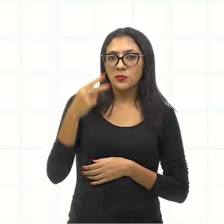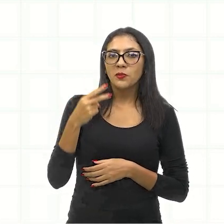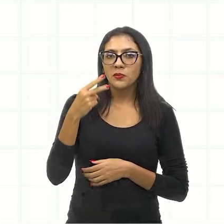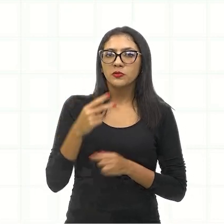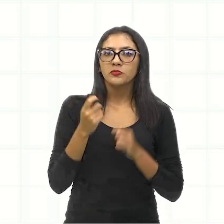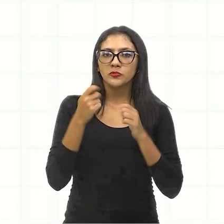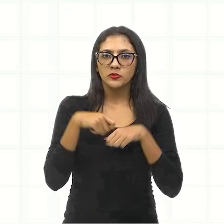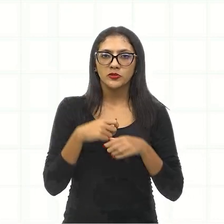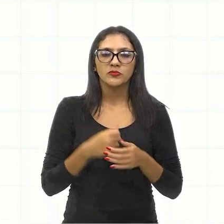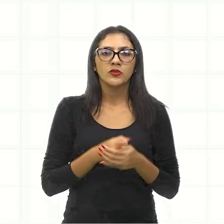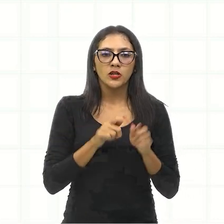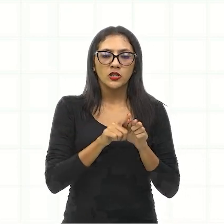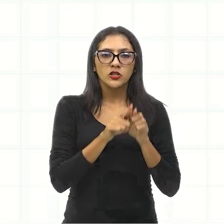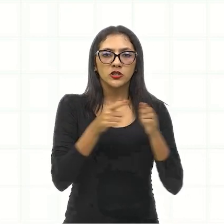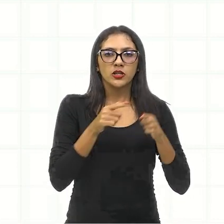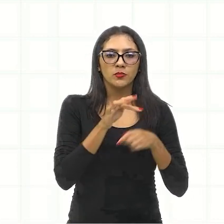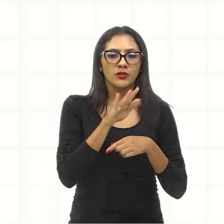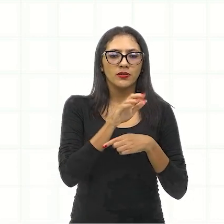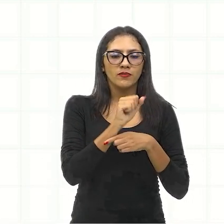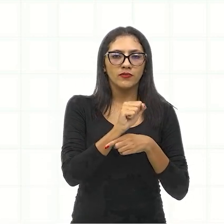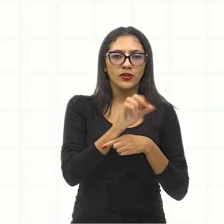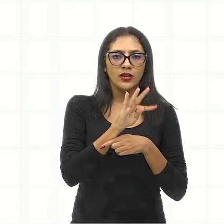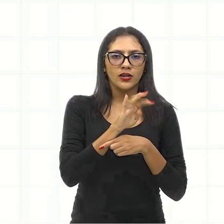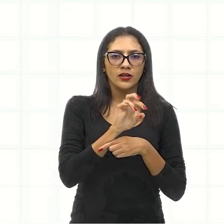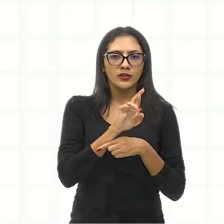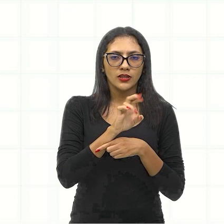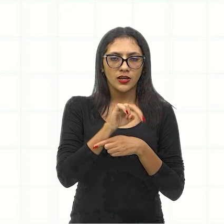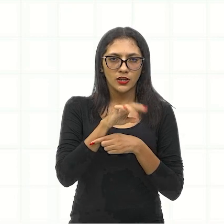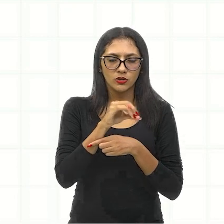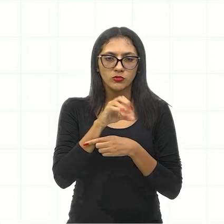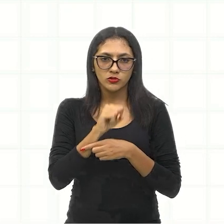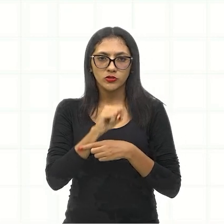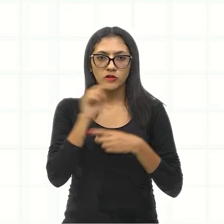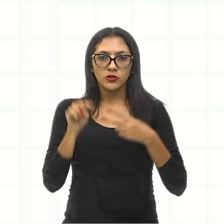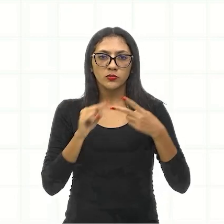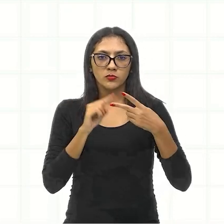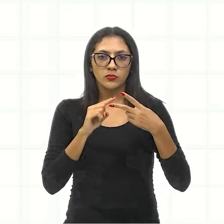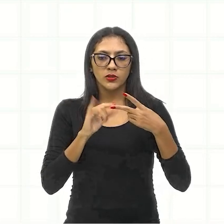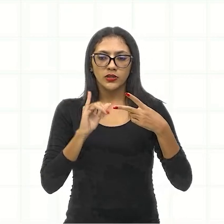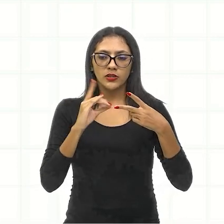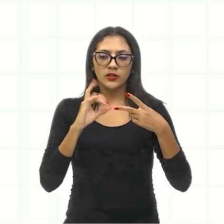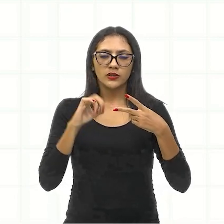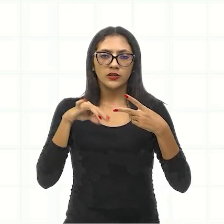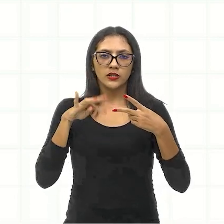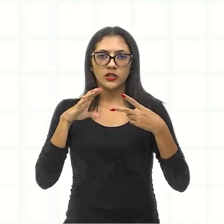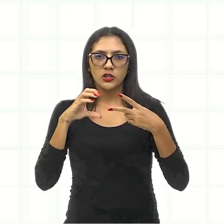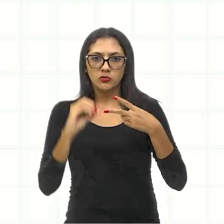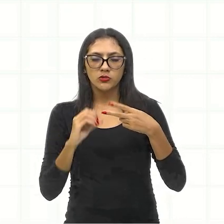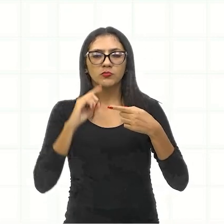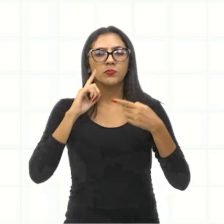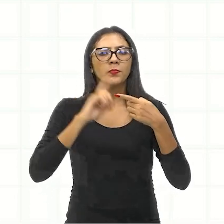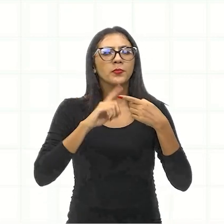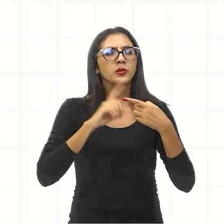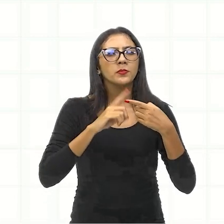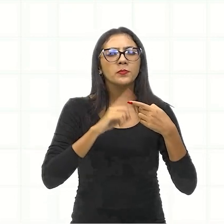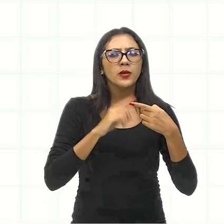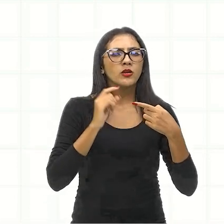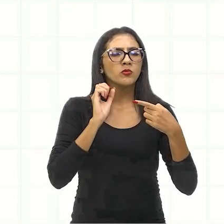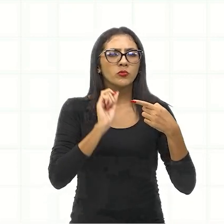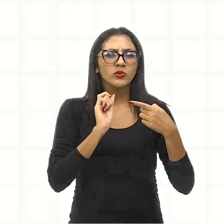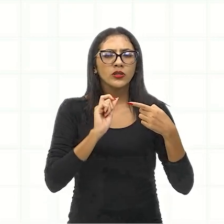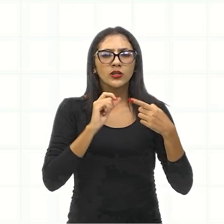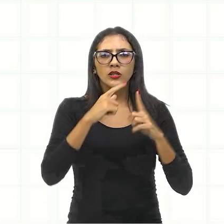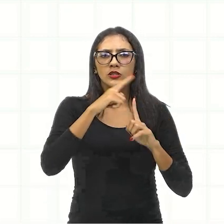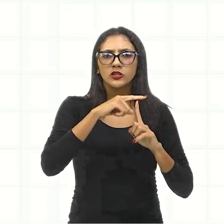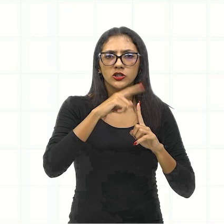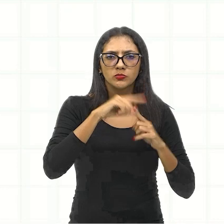gêmeos fraternos e os gêmeos idênticos. No caso dos gêmeos fraternos, né, o que vai acontecer? No